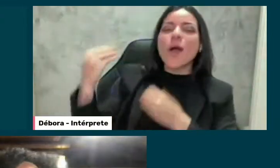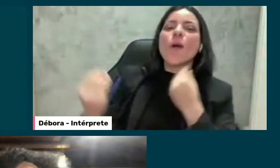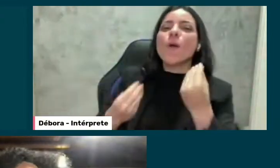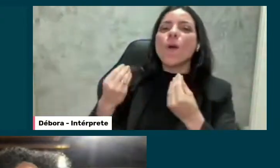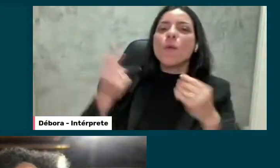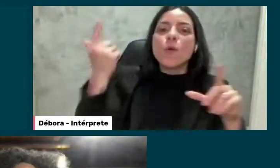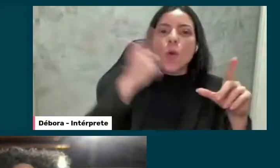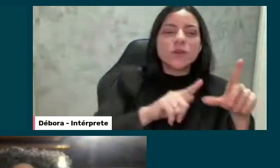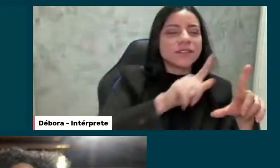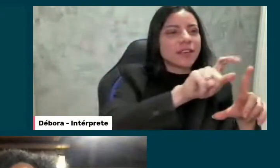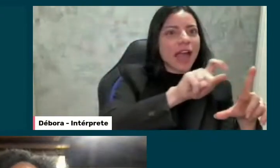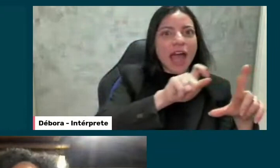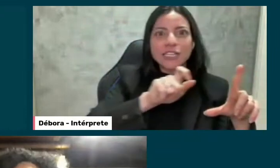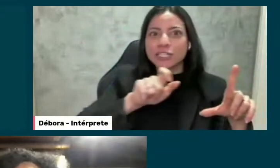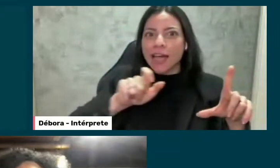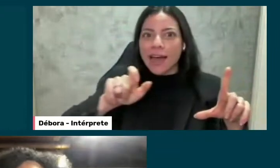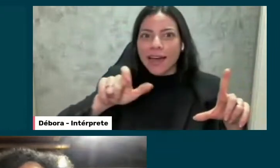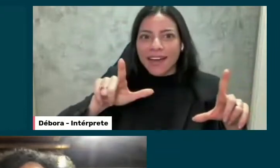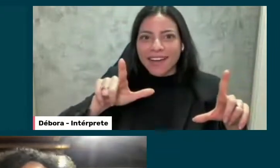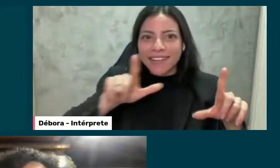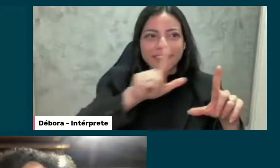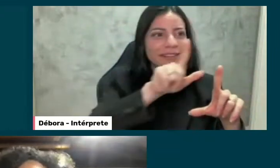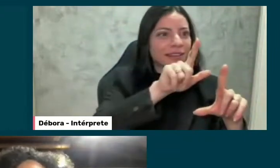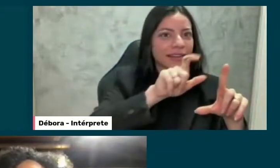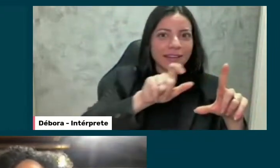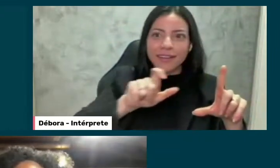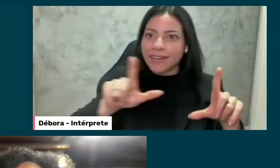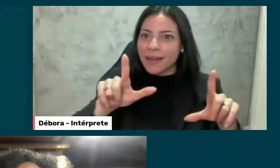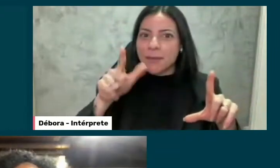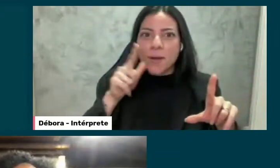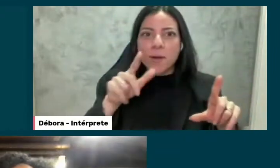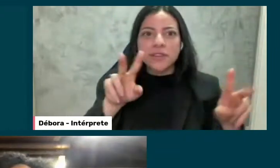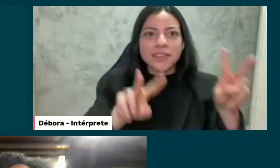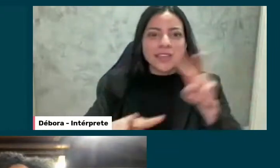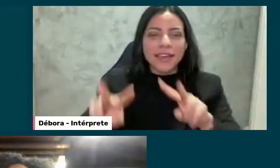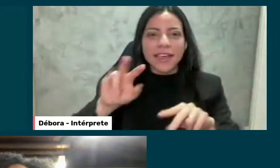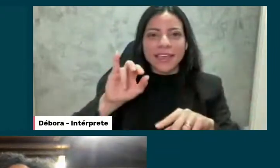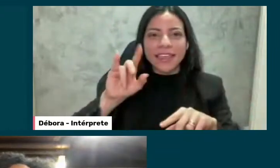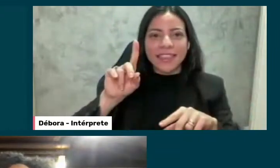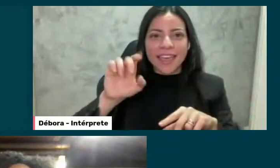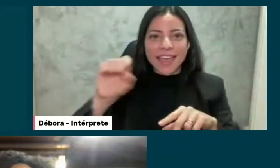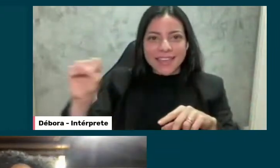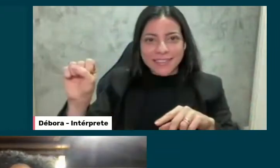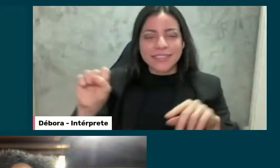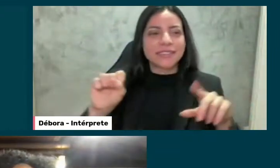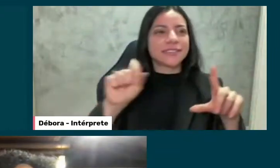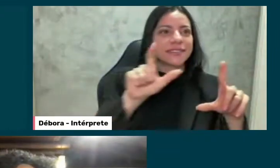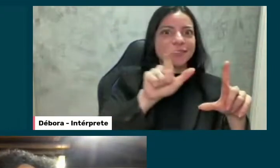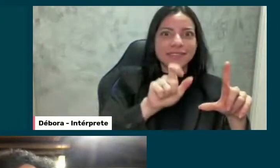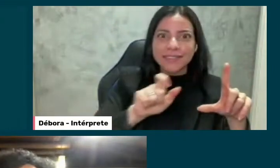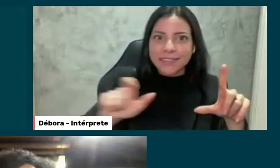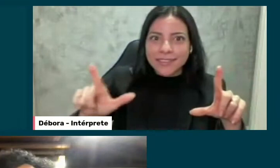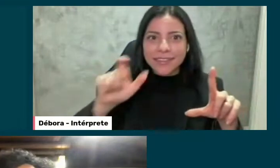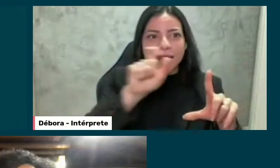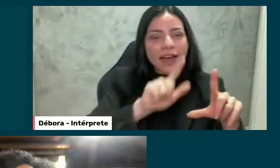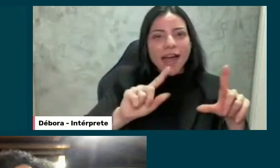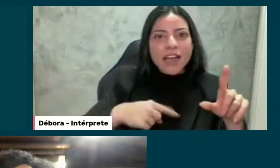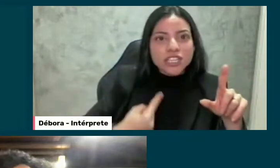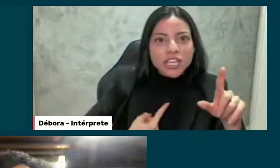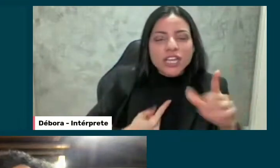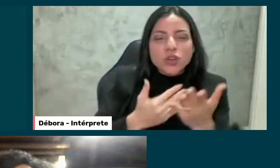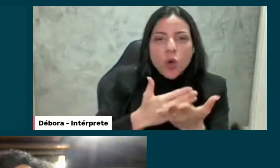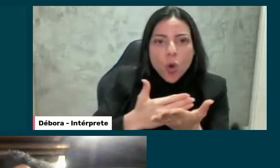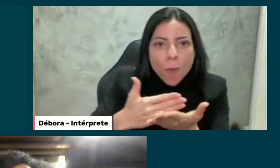e soltar objetos visuais, por exemplo, com IDEs para programação. A gente vem aprendendo a interagir com tecnologias